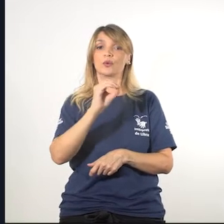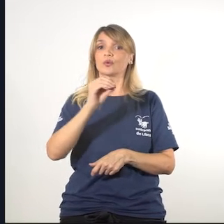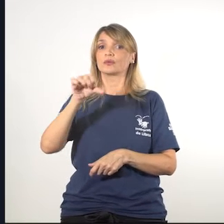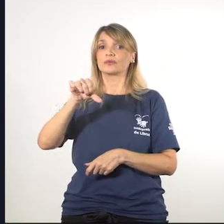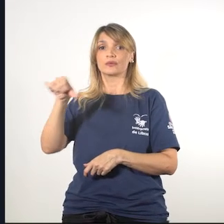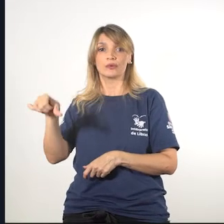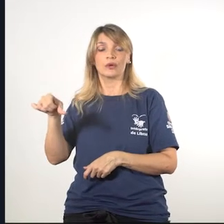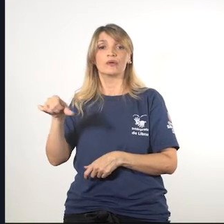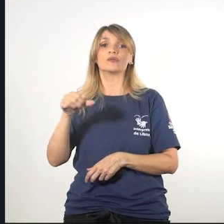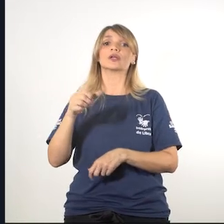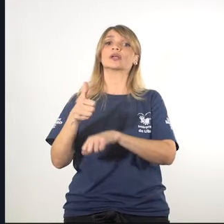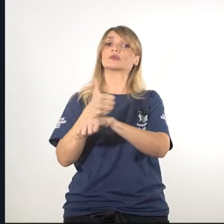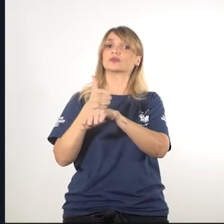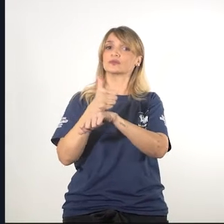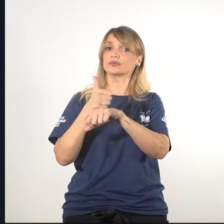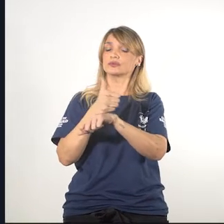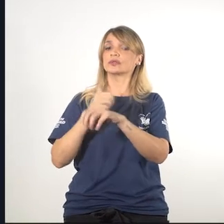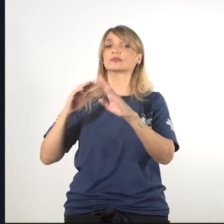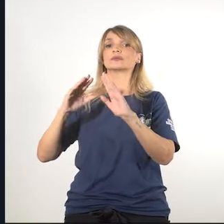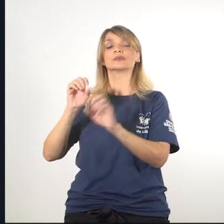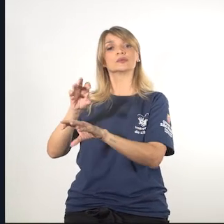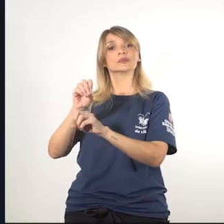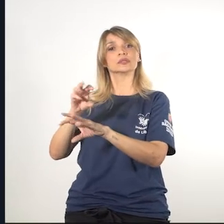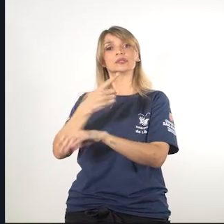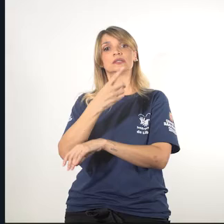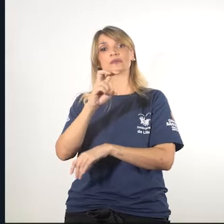704.099, e profissionais da educação,